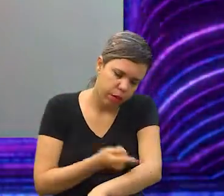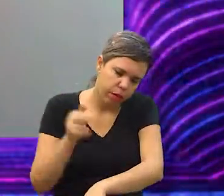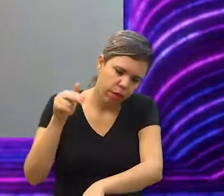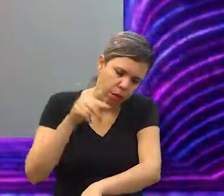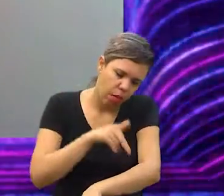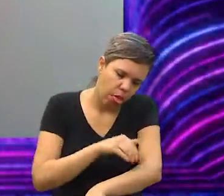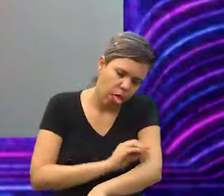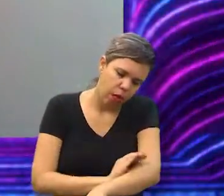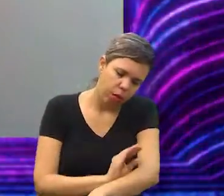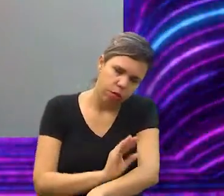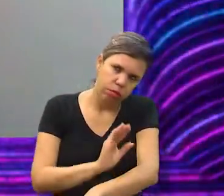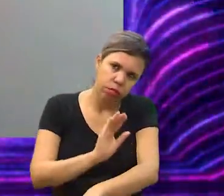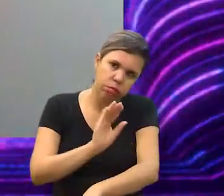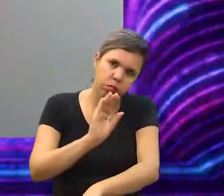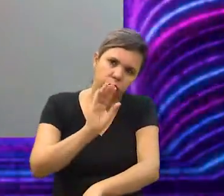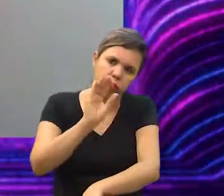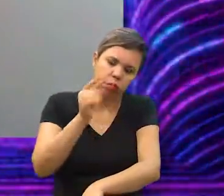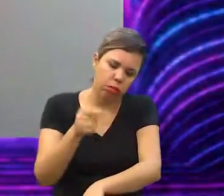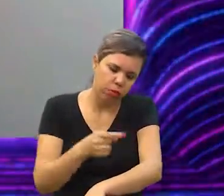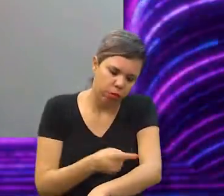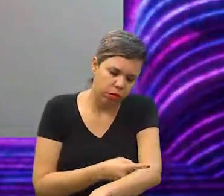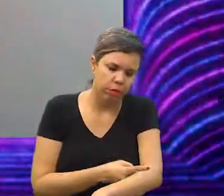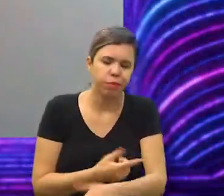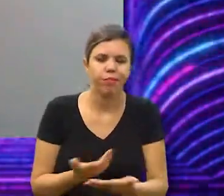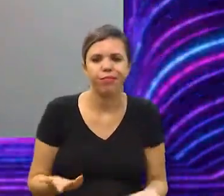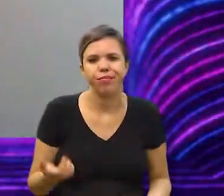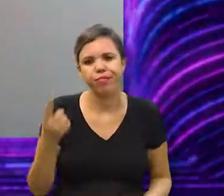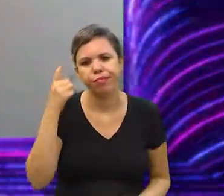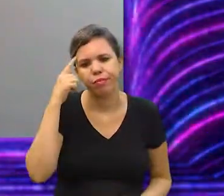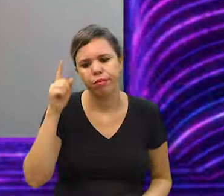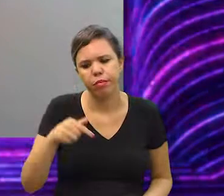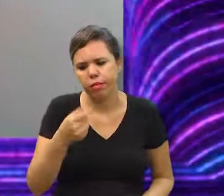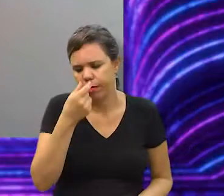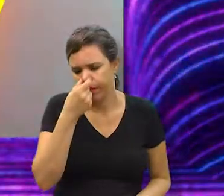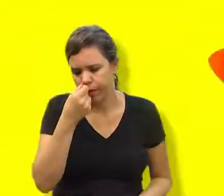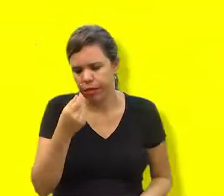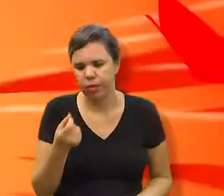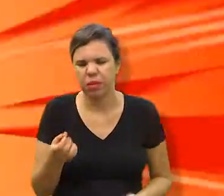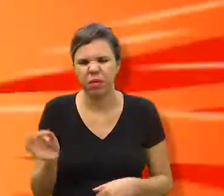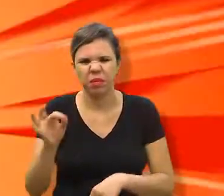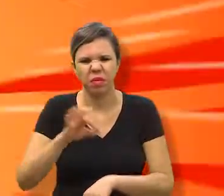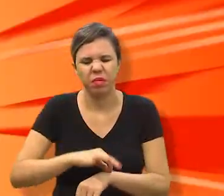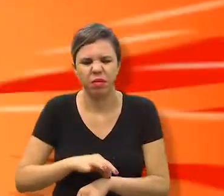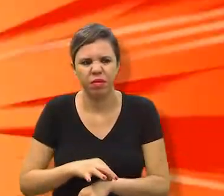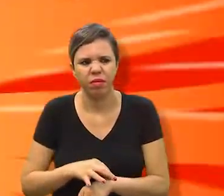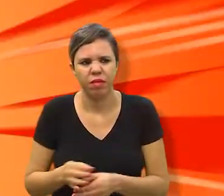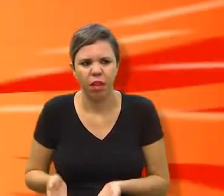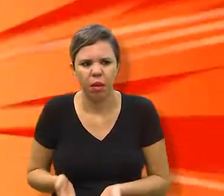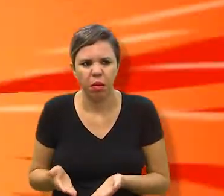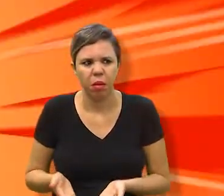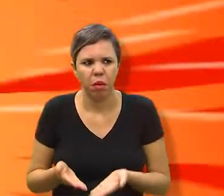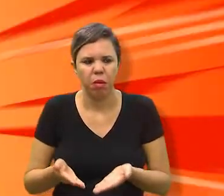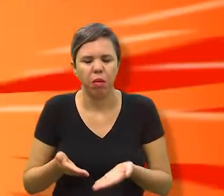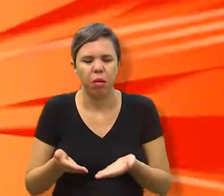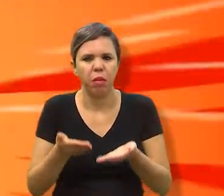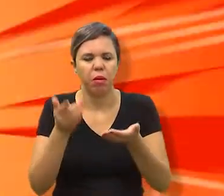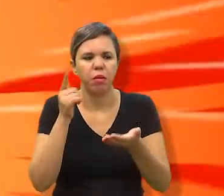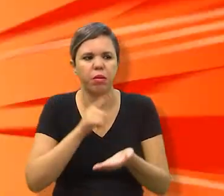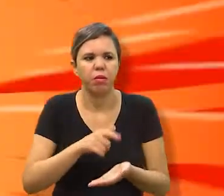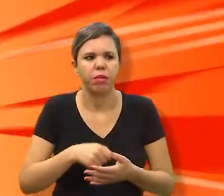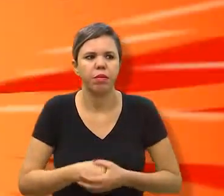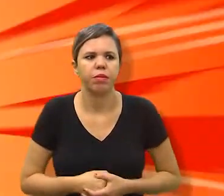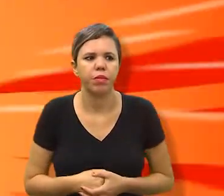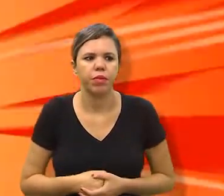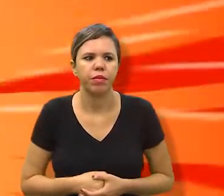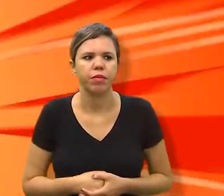subir de novo. Quando eu me toquei disso, eu falei assim, cara, esse besouro ele vai continuar empurrando essa bolota até ele conseguir.